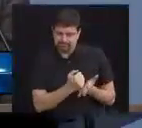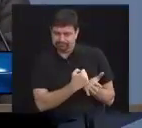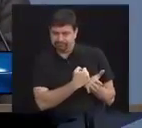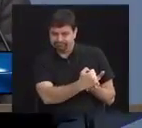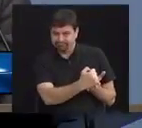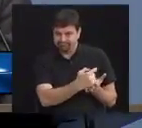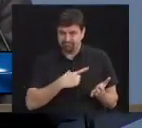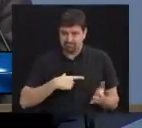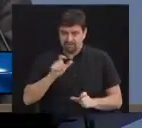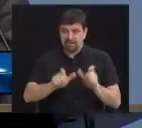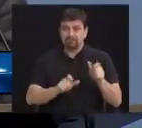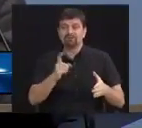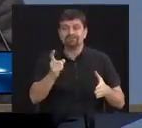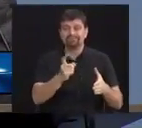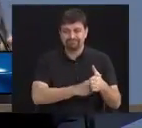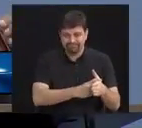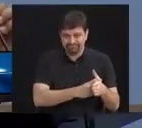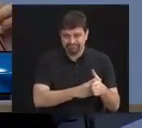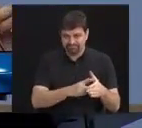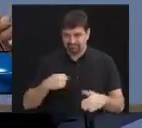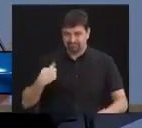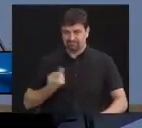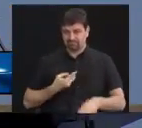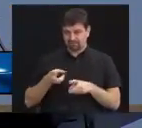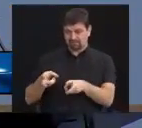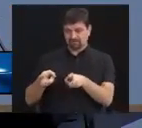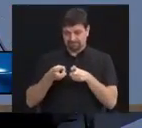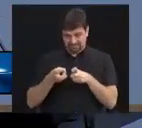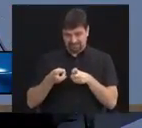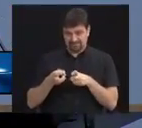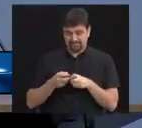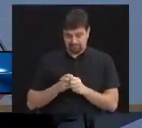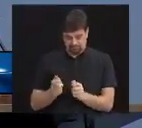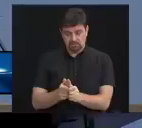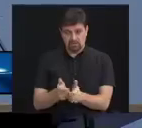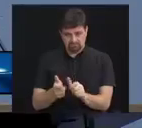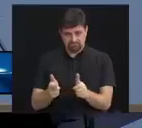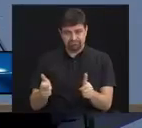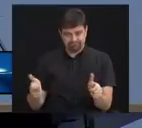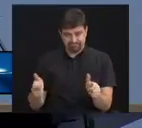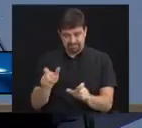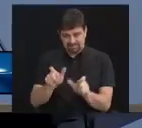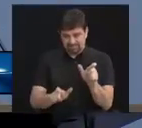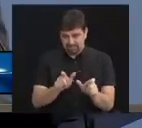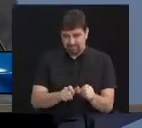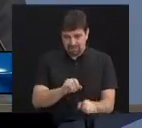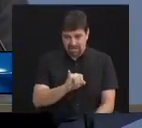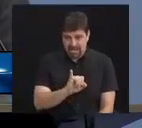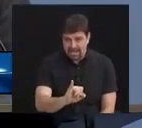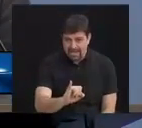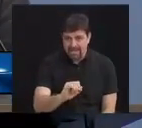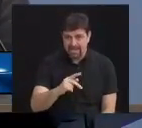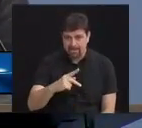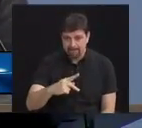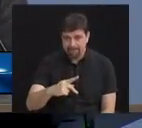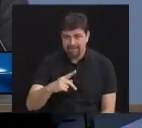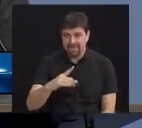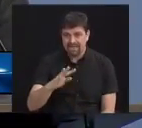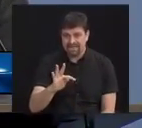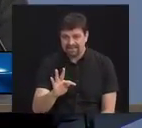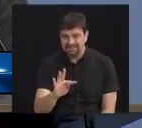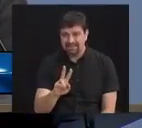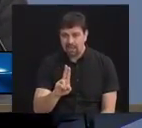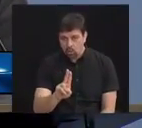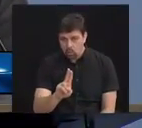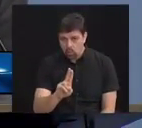temos percebido que muita gente tem deixado de pagar o IPTU. Por isso,